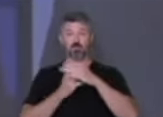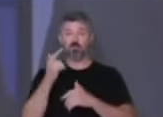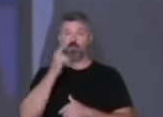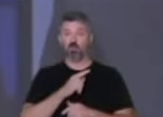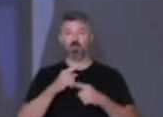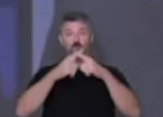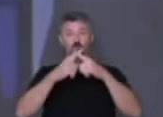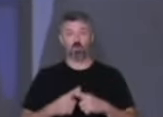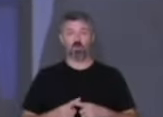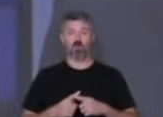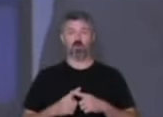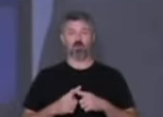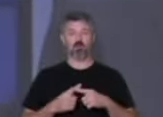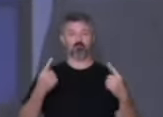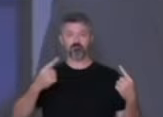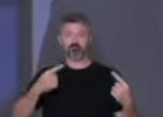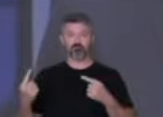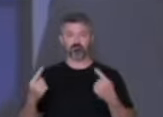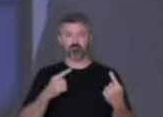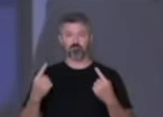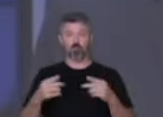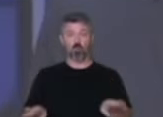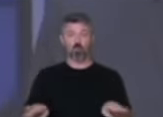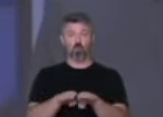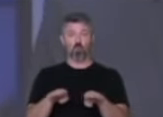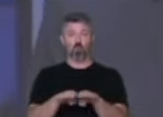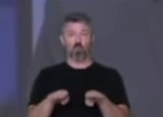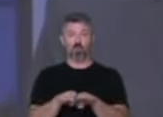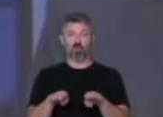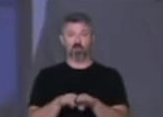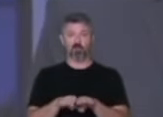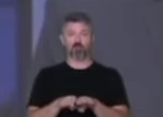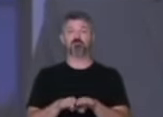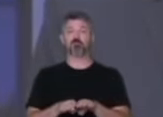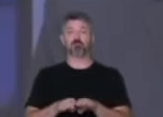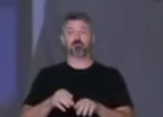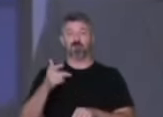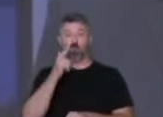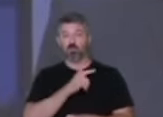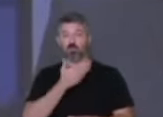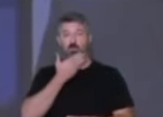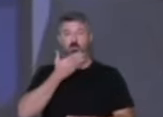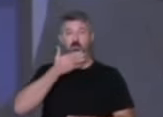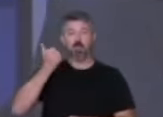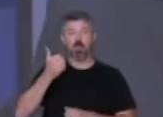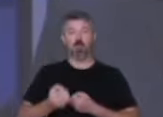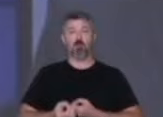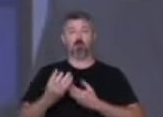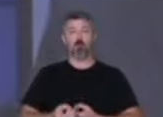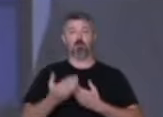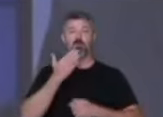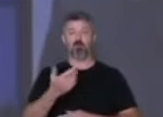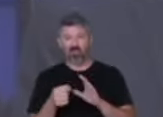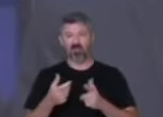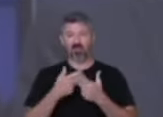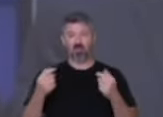concorrer entre si em igualdade de condições e em busca de mais produtividade para a nossa